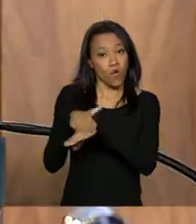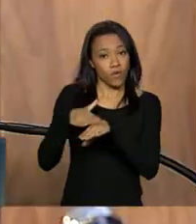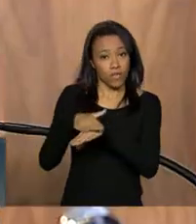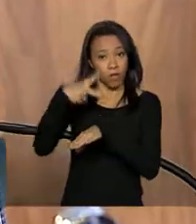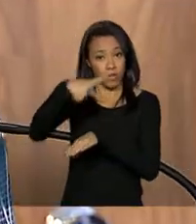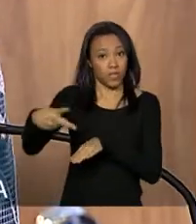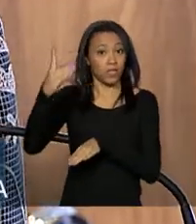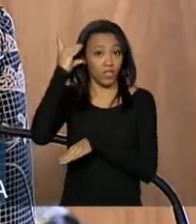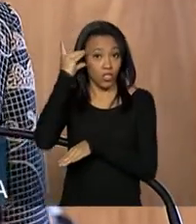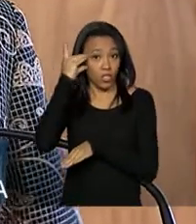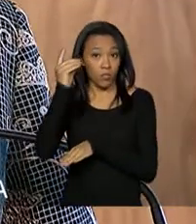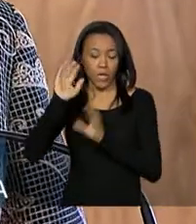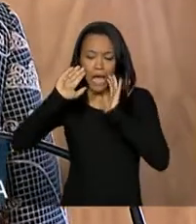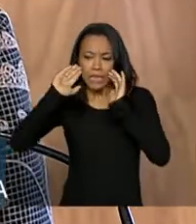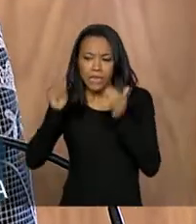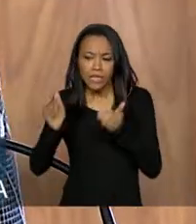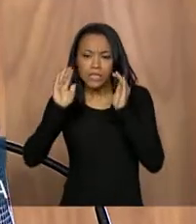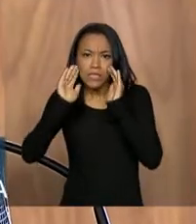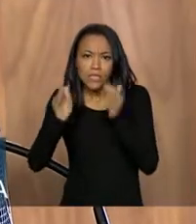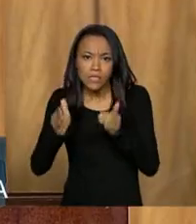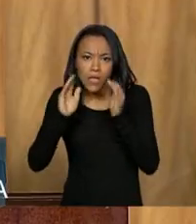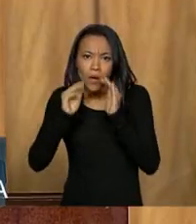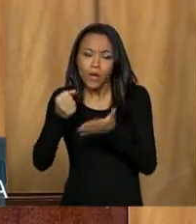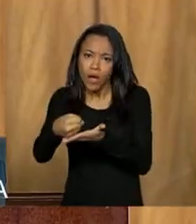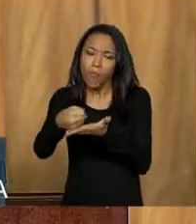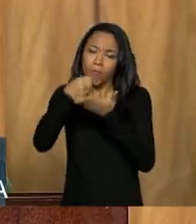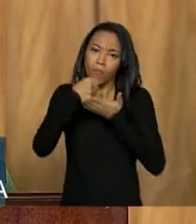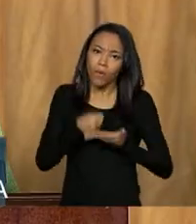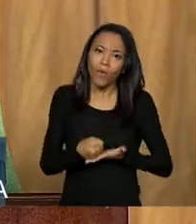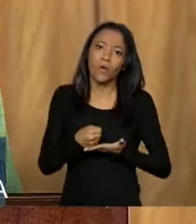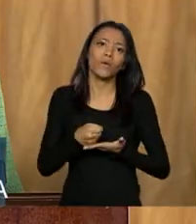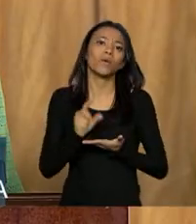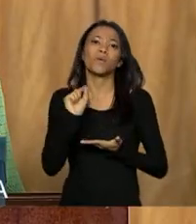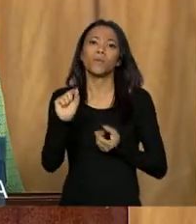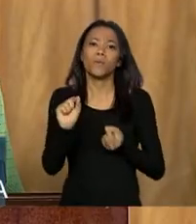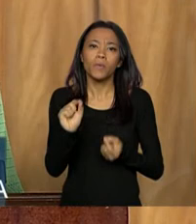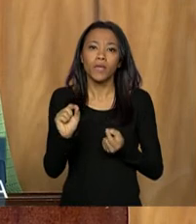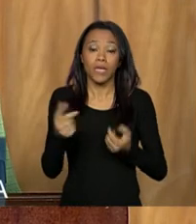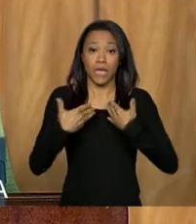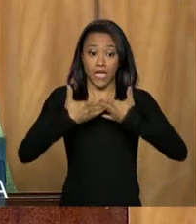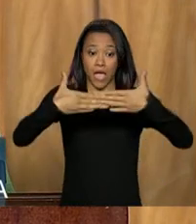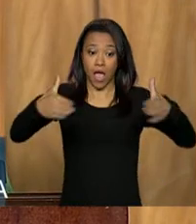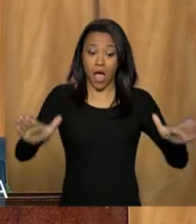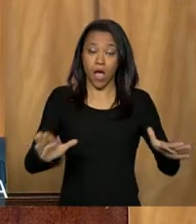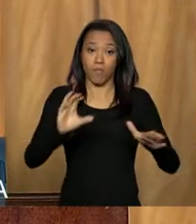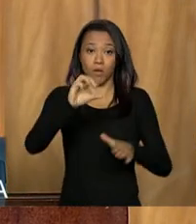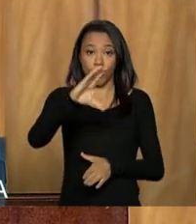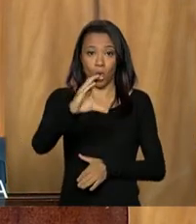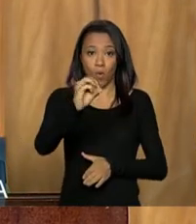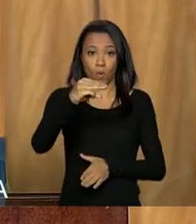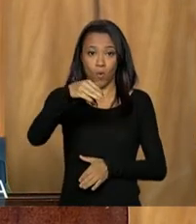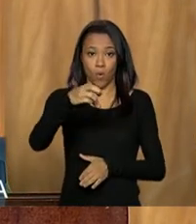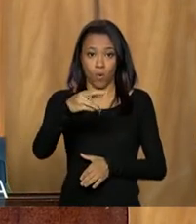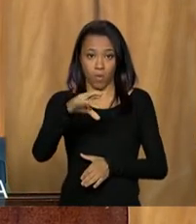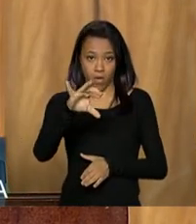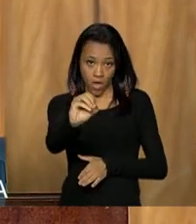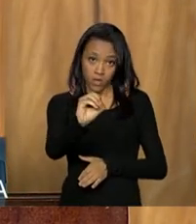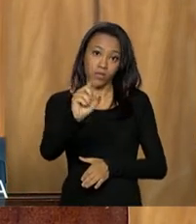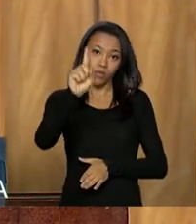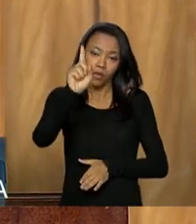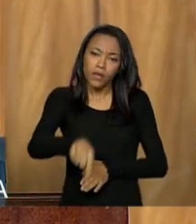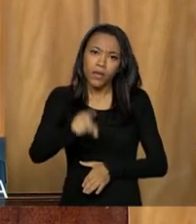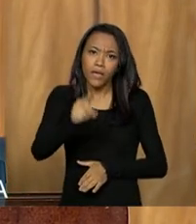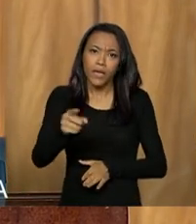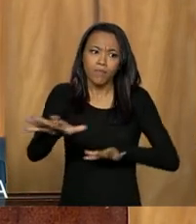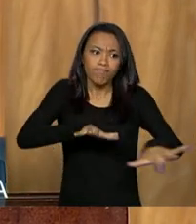que acompanhe com muita atenção e apoie esta comista, para que, através dela, o comércio e investimento entre Coreia e Mercosul se tornem ainda